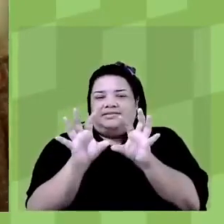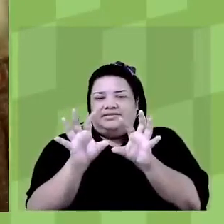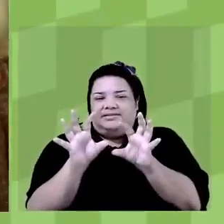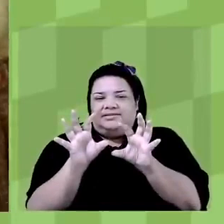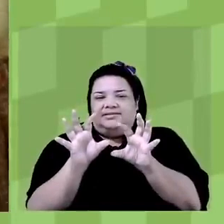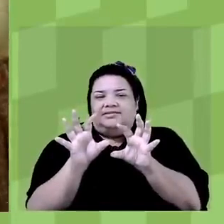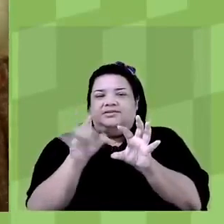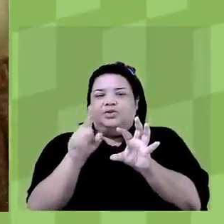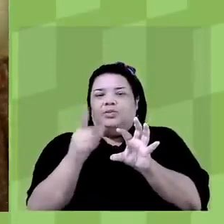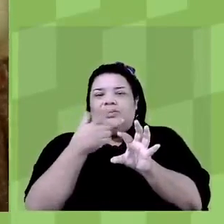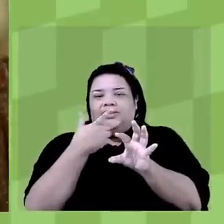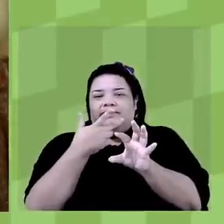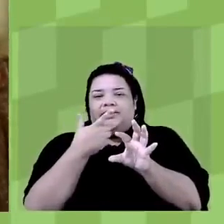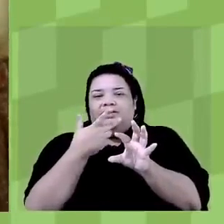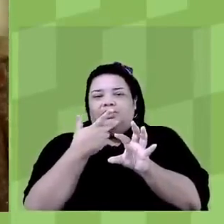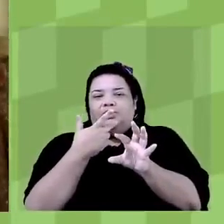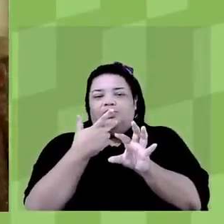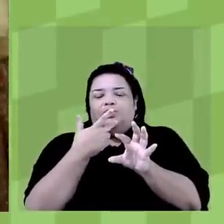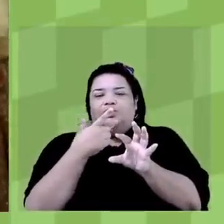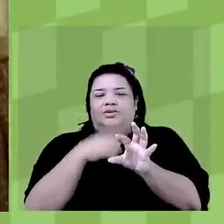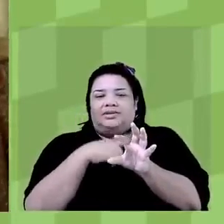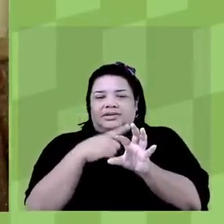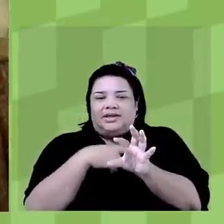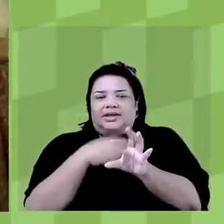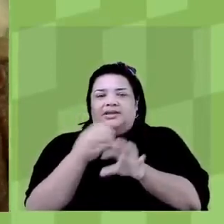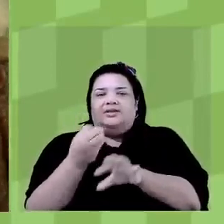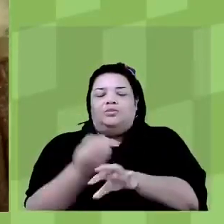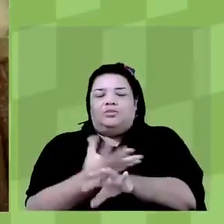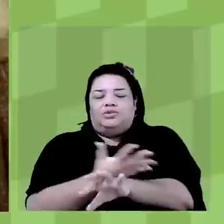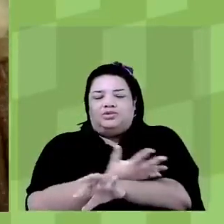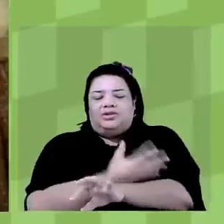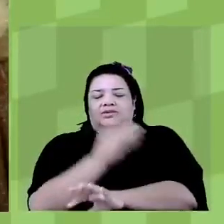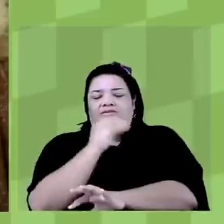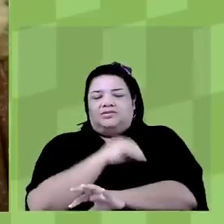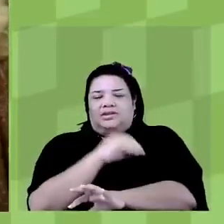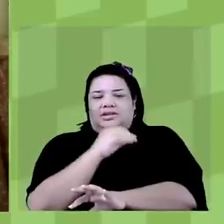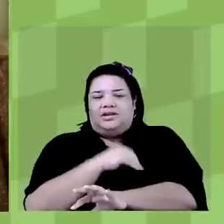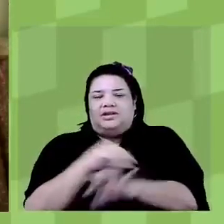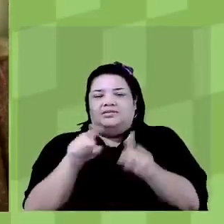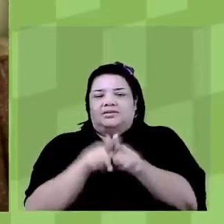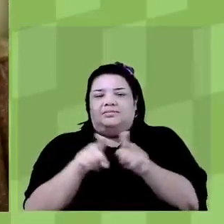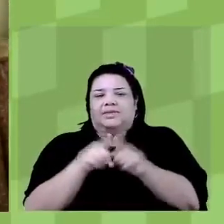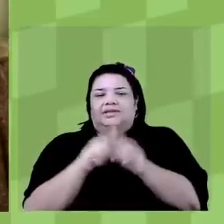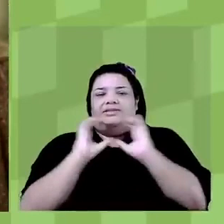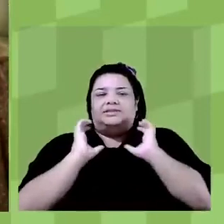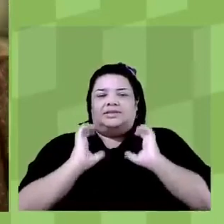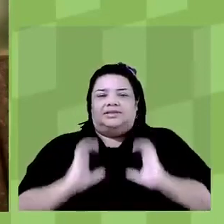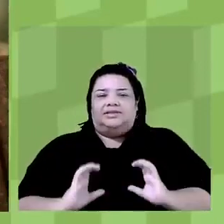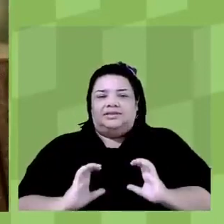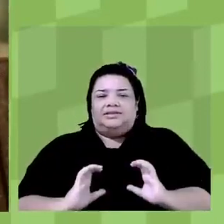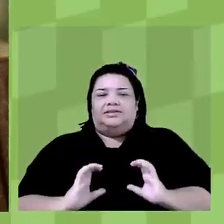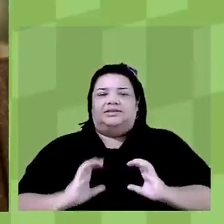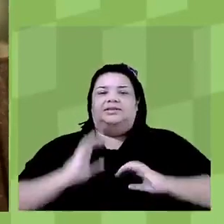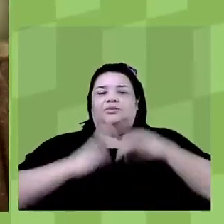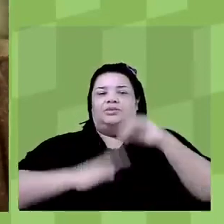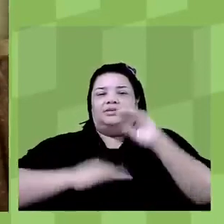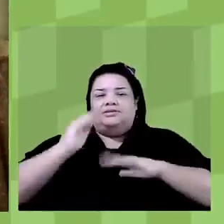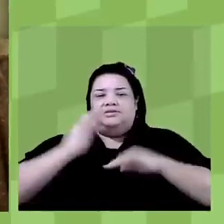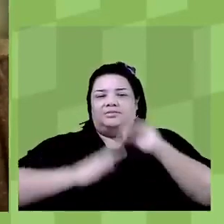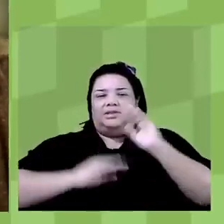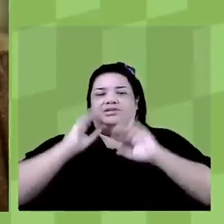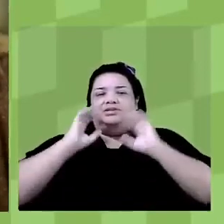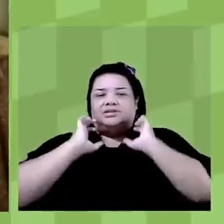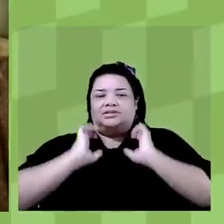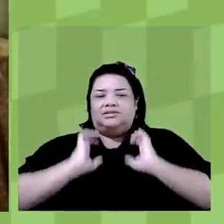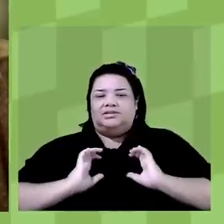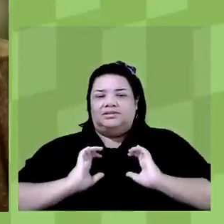tem um salário emocional e tem uma coisa da cidadania, o exercício pleno da cidadania,